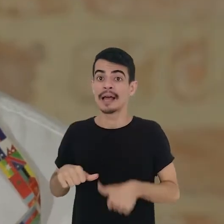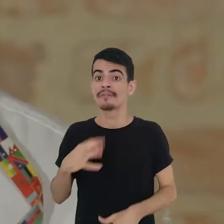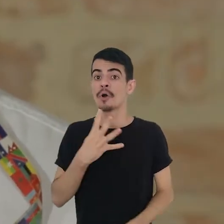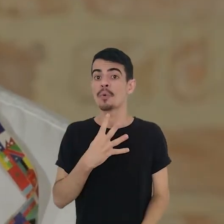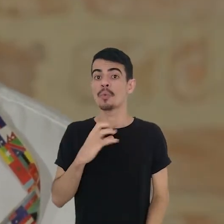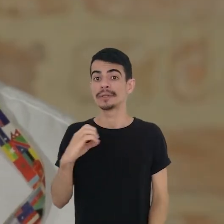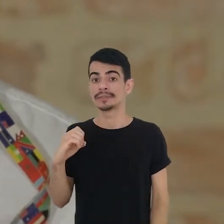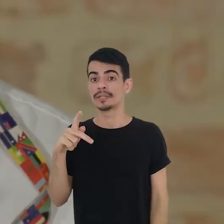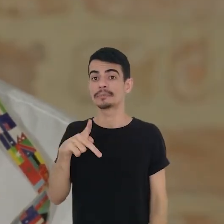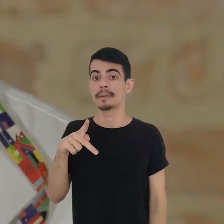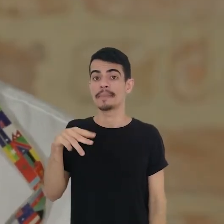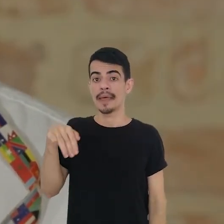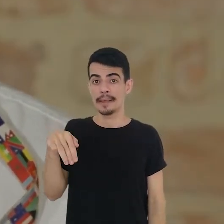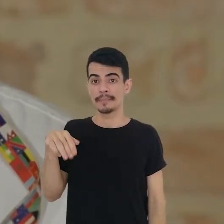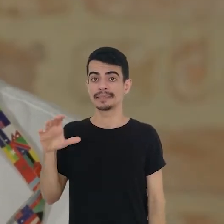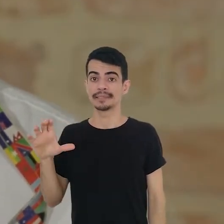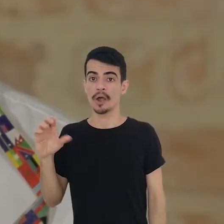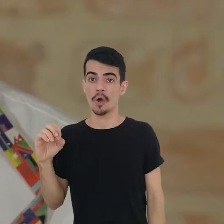CO2,